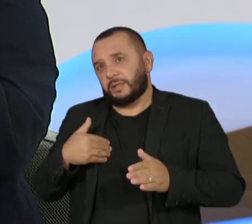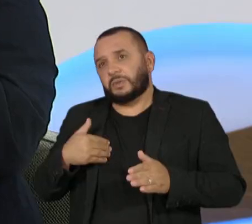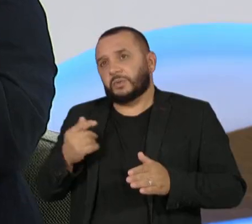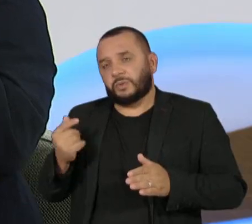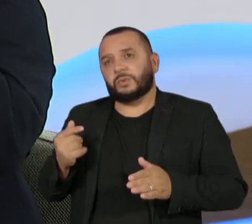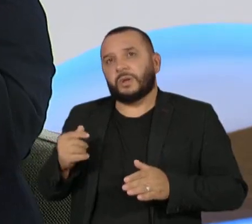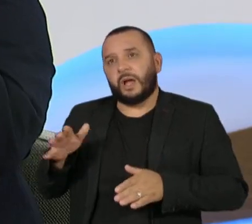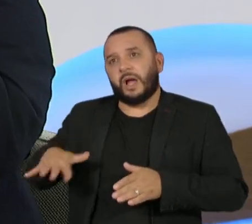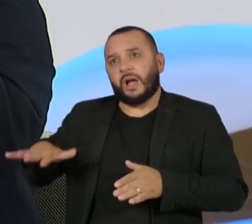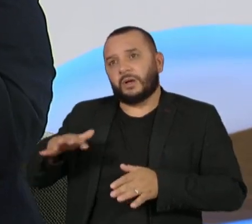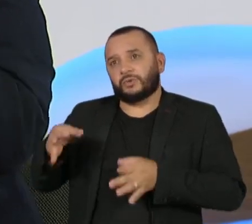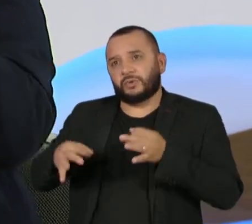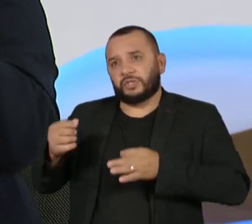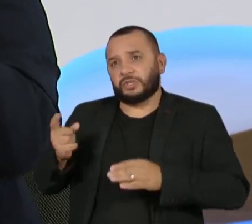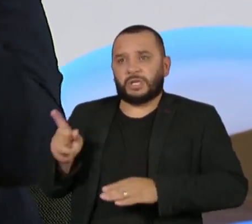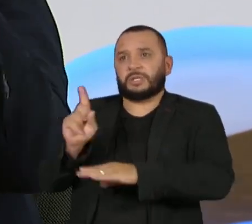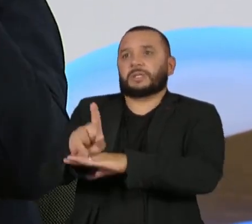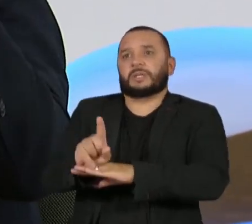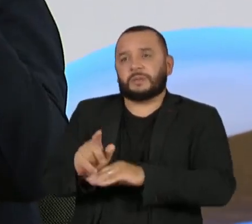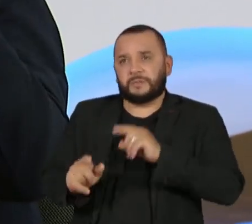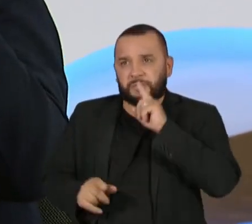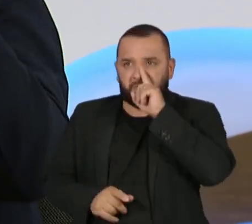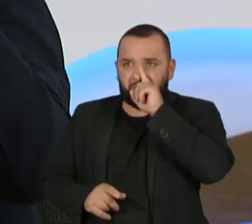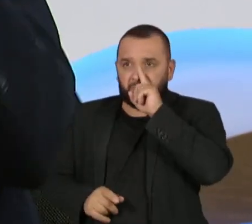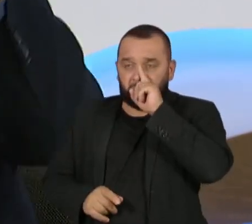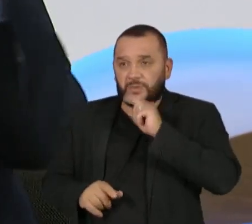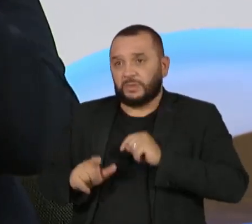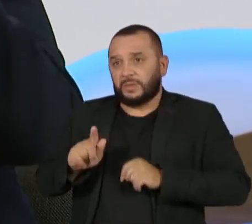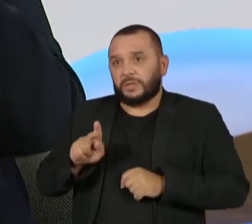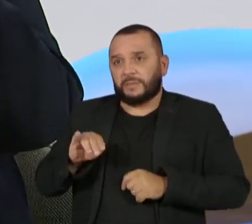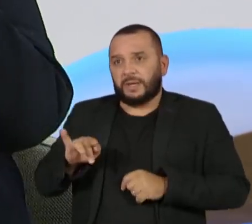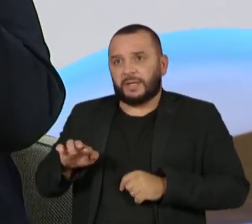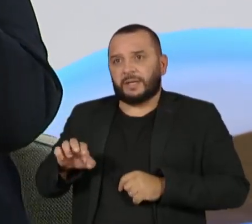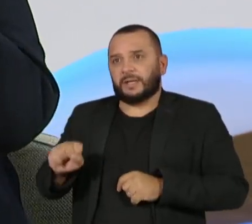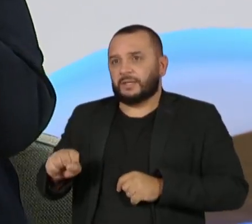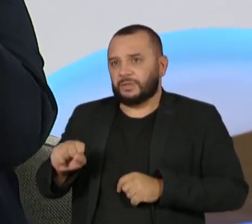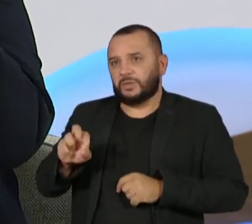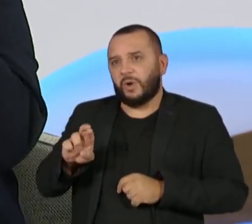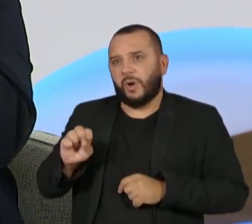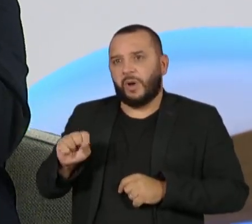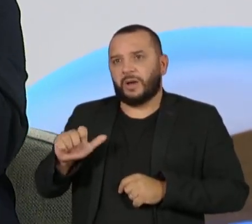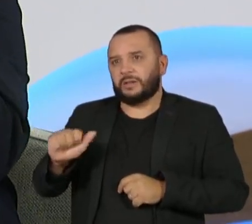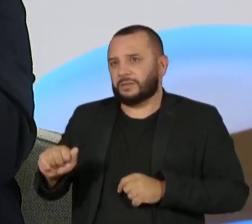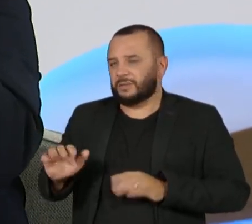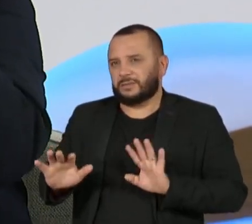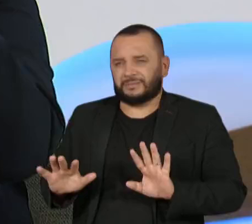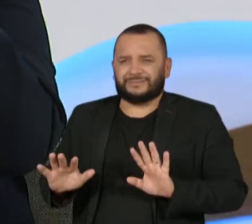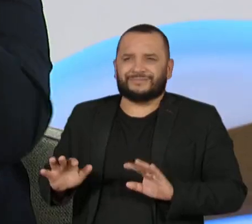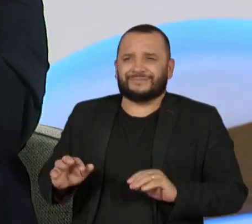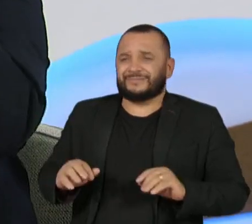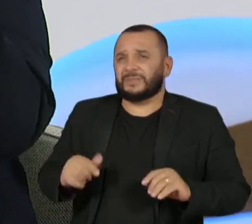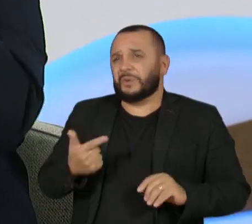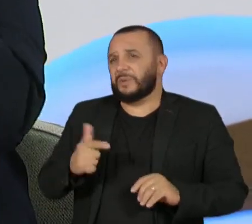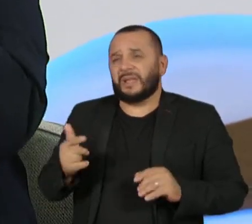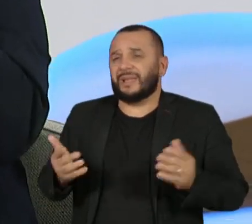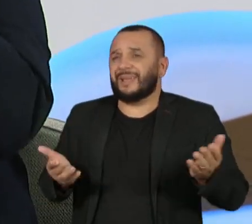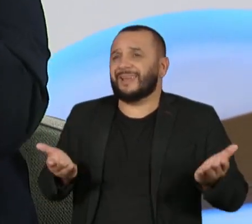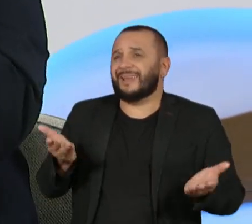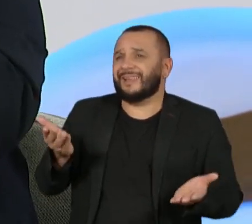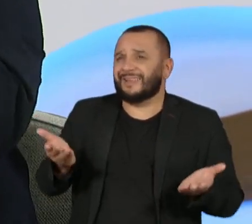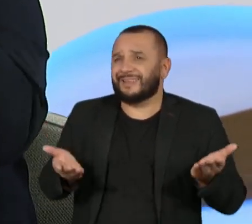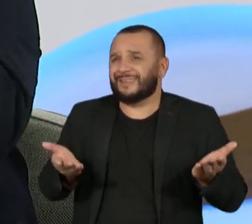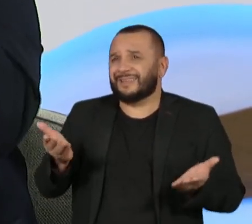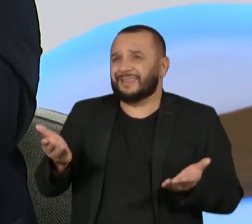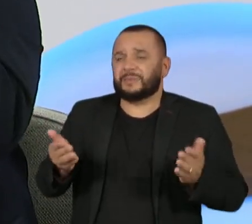perigoso. Guimarães Rosa, viver é perigoso. No jogo das instituições não existe um equilíbrio a